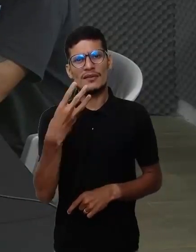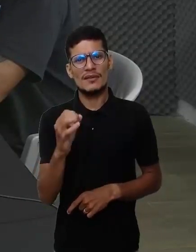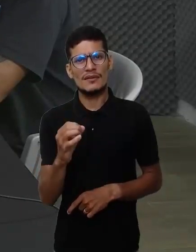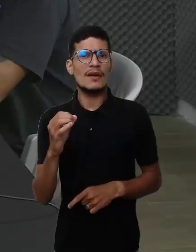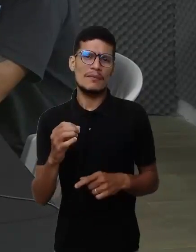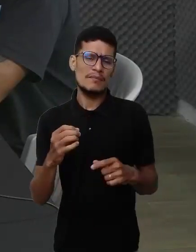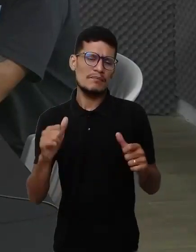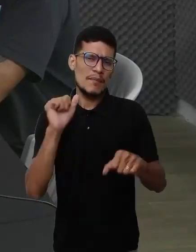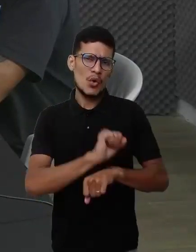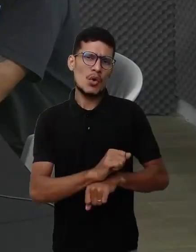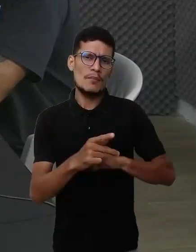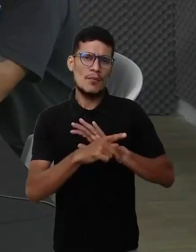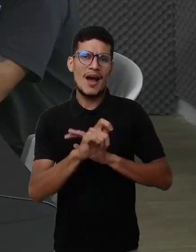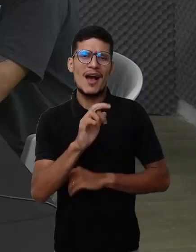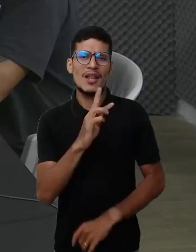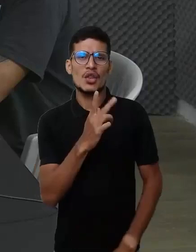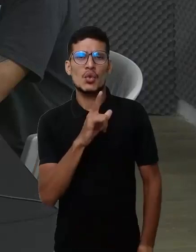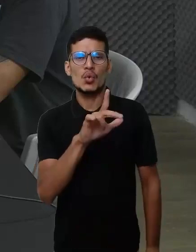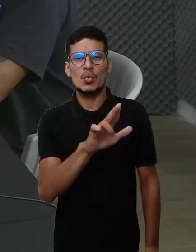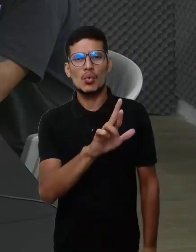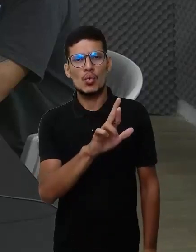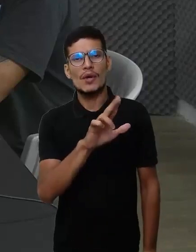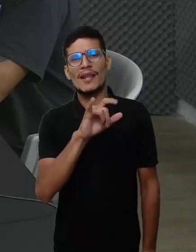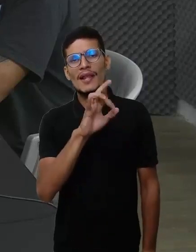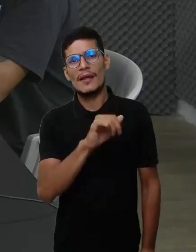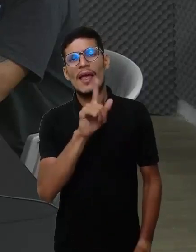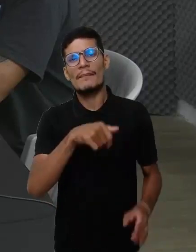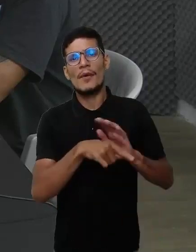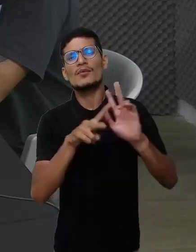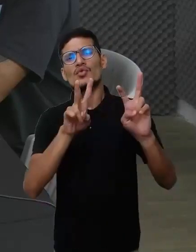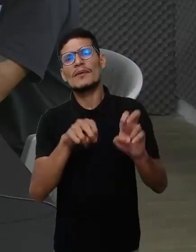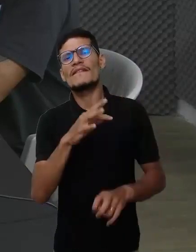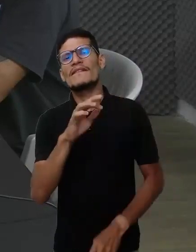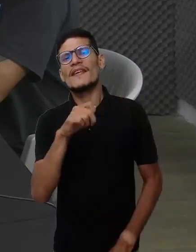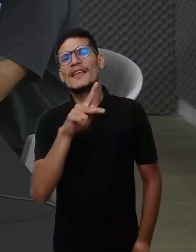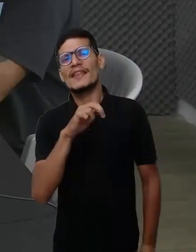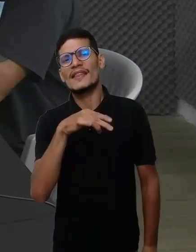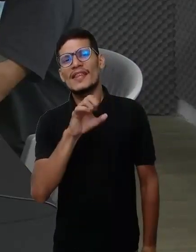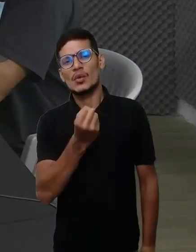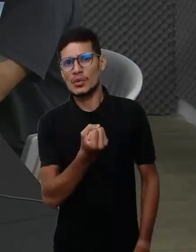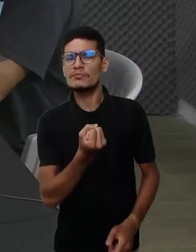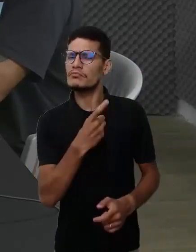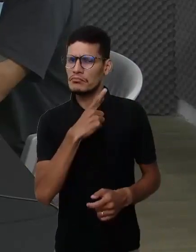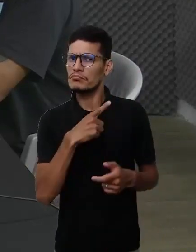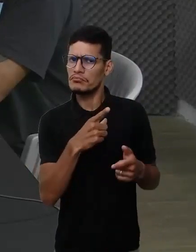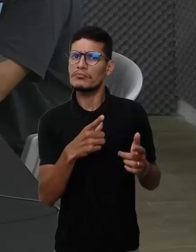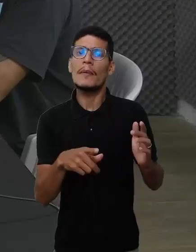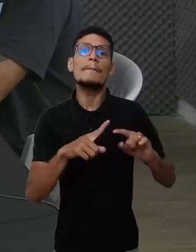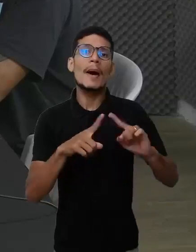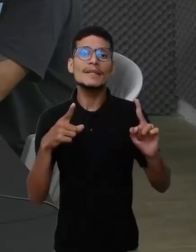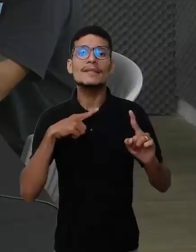Arthur Lira. E esse PL ficou conhecido como o projeto de lei das fake news, de combate às fake news, porque tinha um elemento de combate às fake news. Mas tinha, por